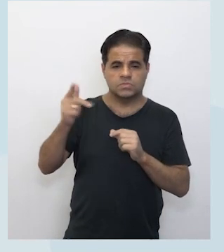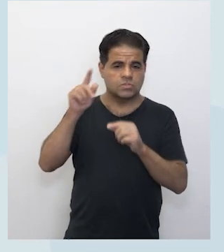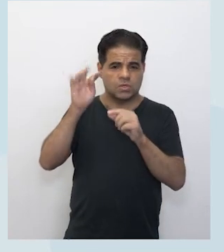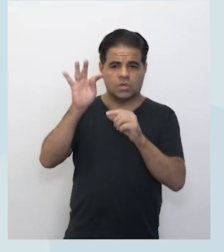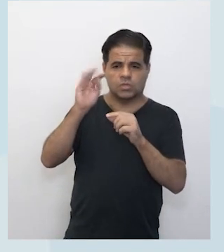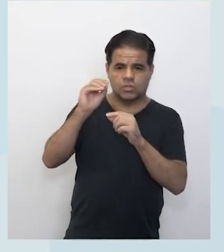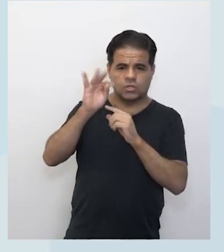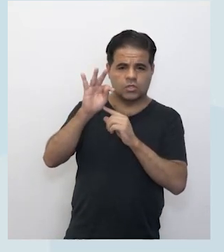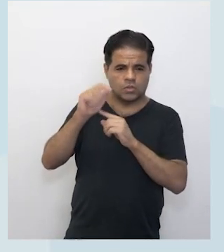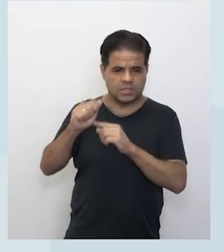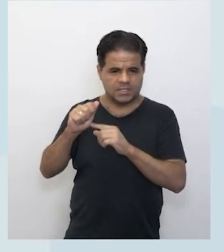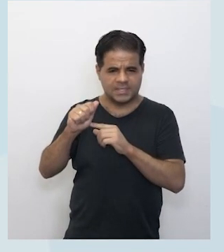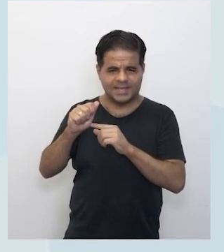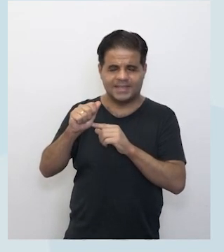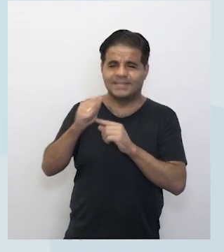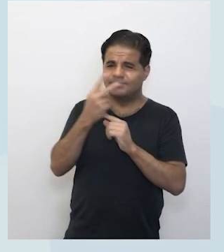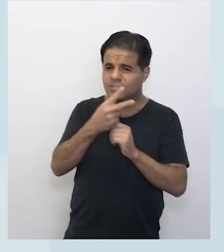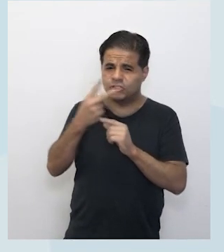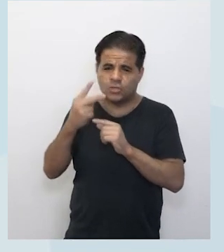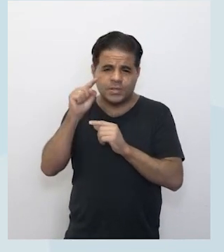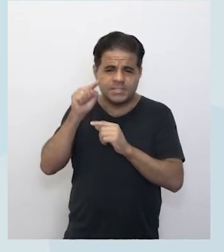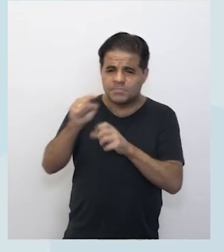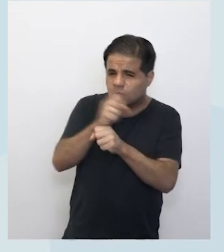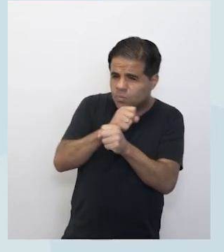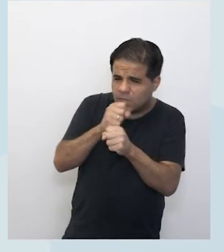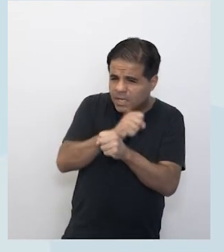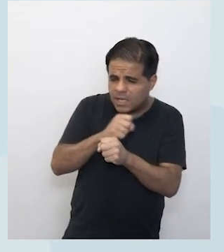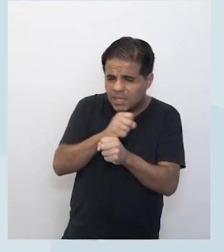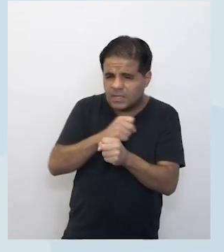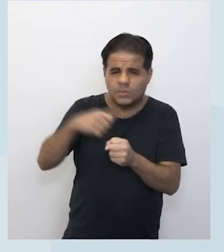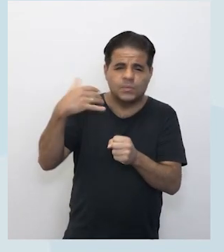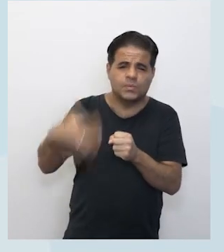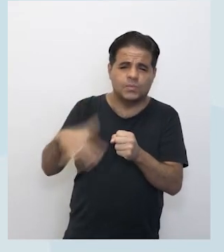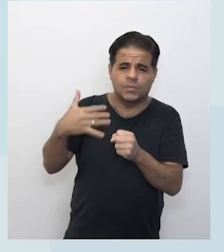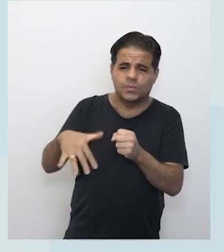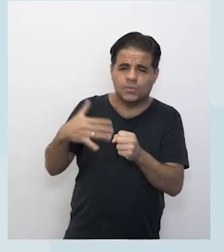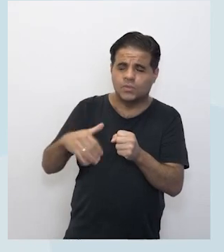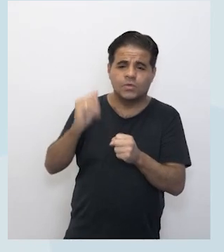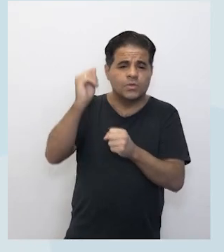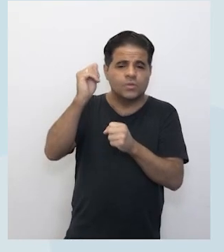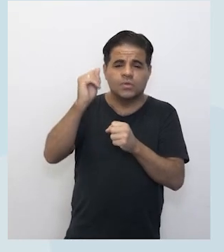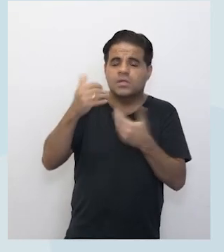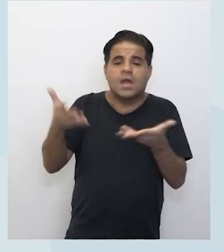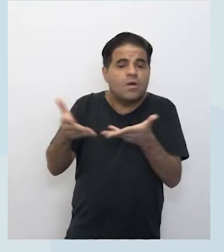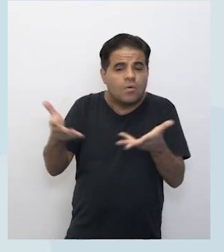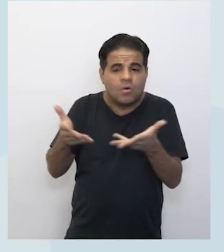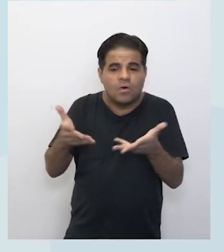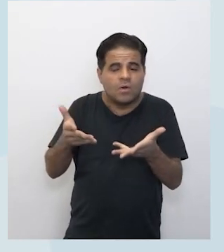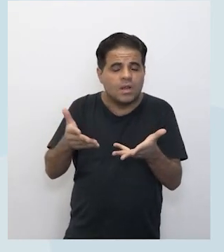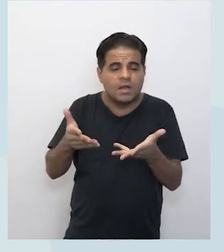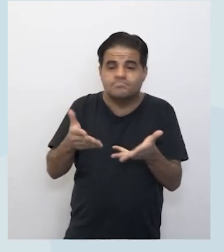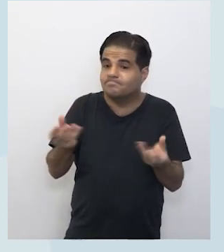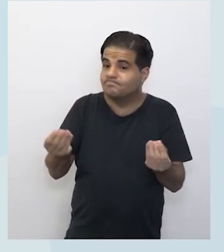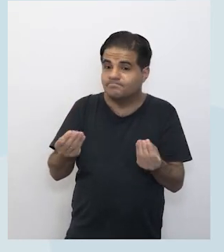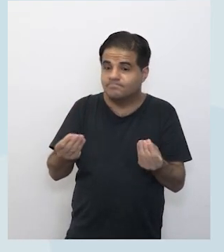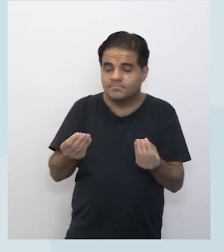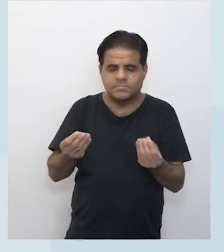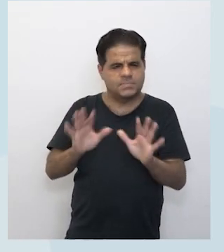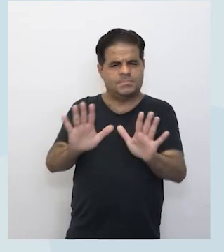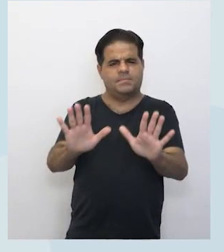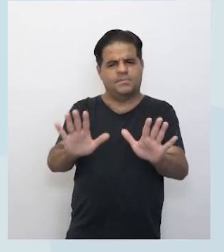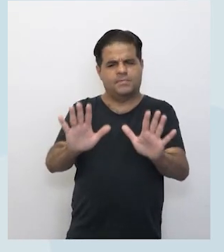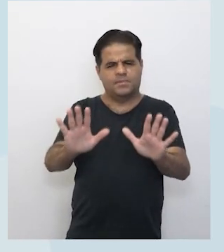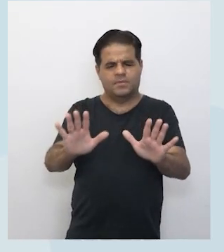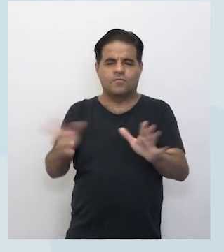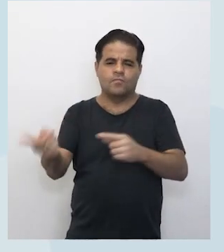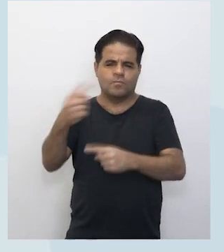ó. Nossa, 22 mil anos? 22 mil anos. Nossa, Brasil já... E agora? Caramba, bem... E agora? Mas espera aí.